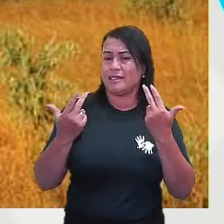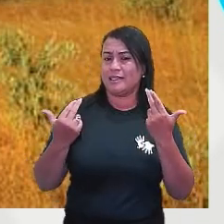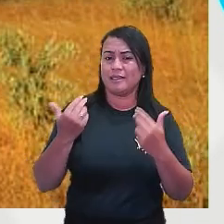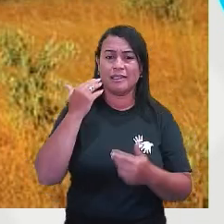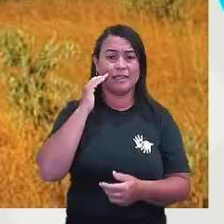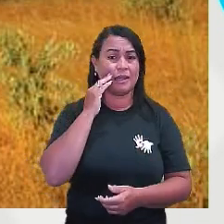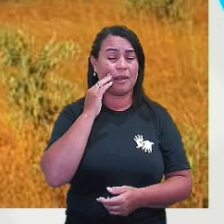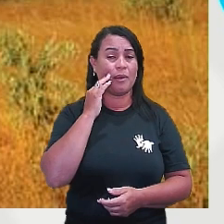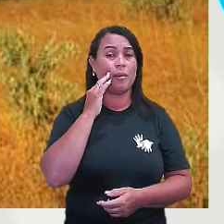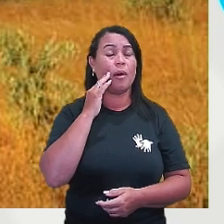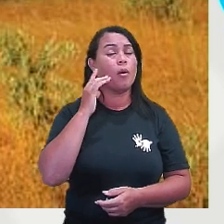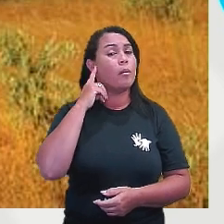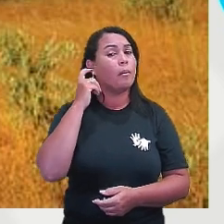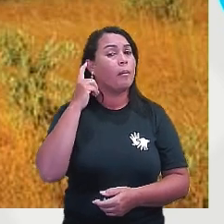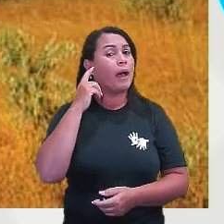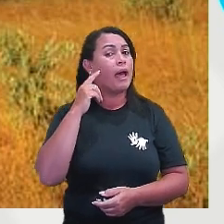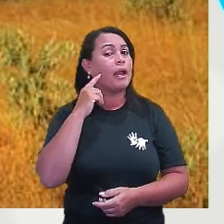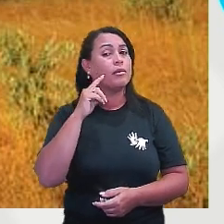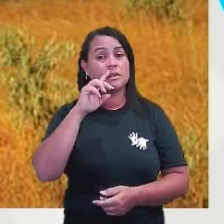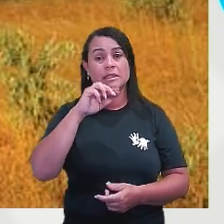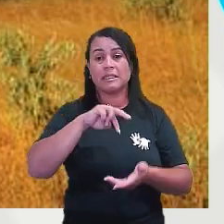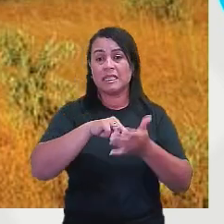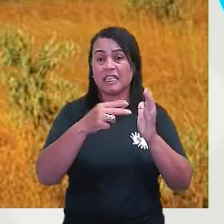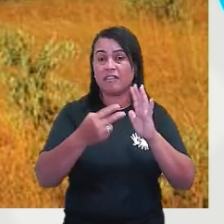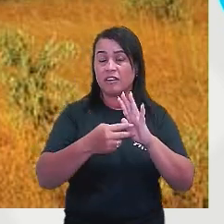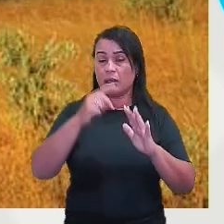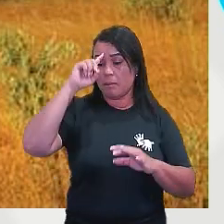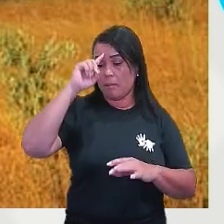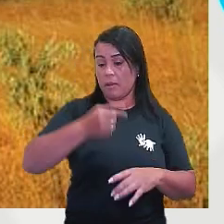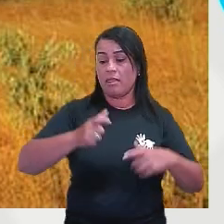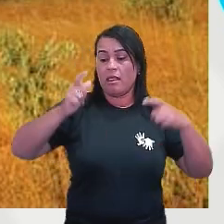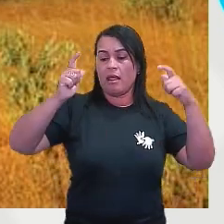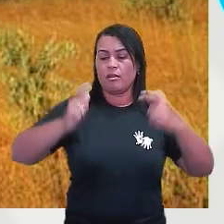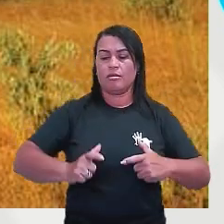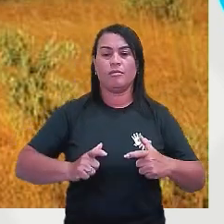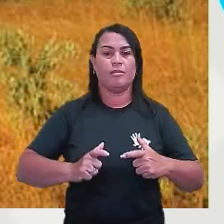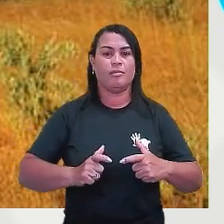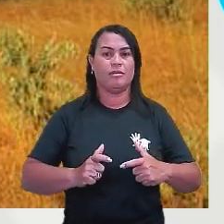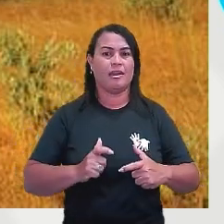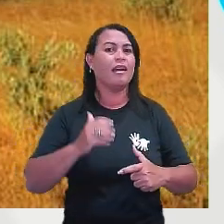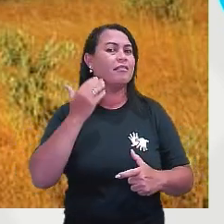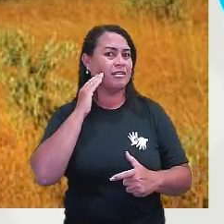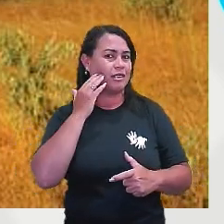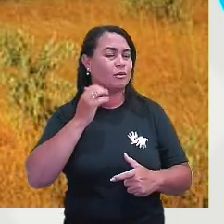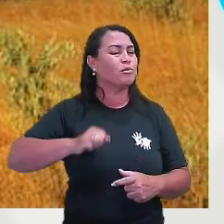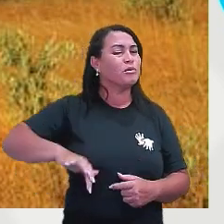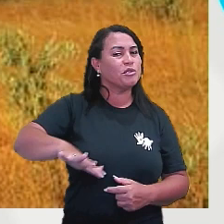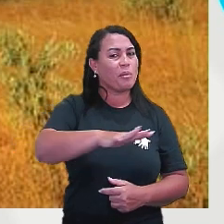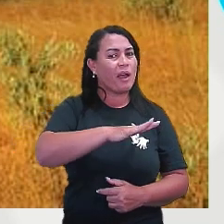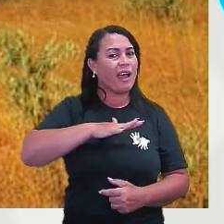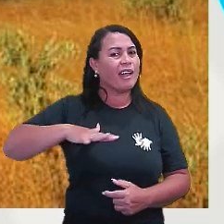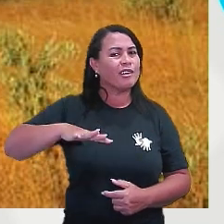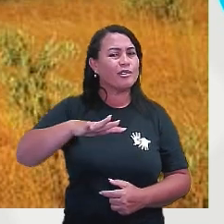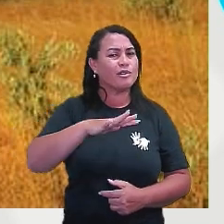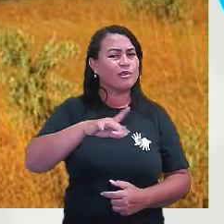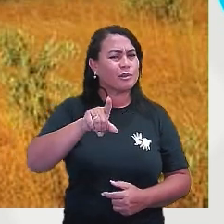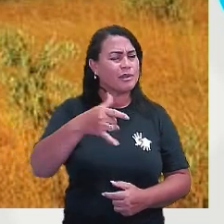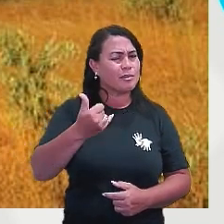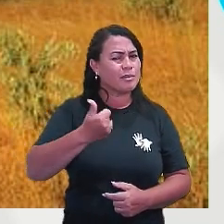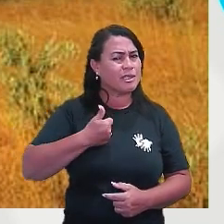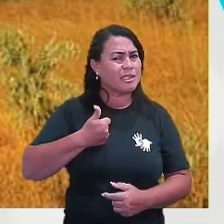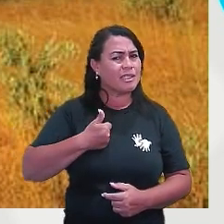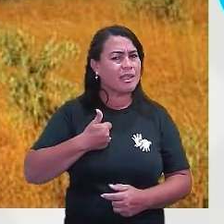sons servem para dominação do lugar onde eles estão, daquele espaço. Você consegue me